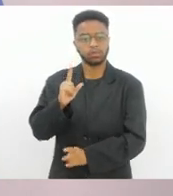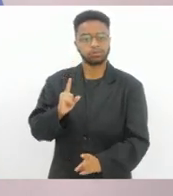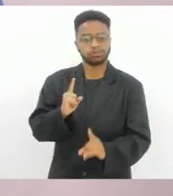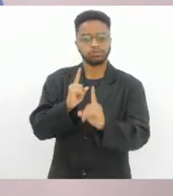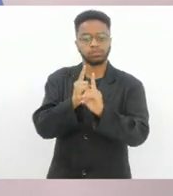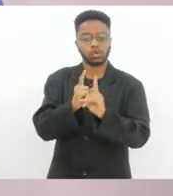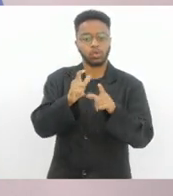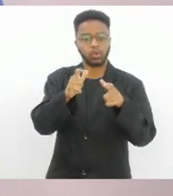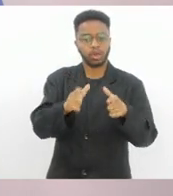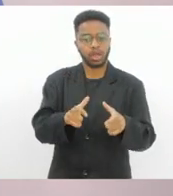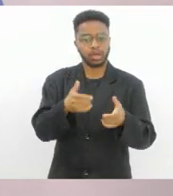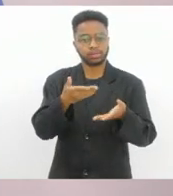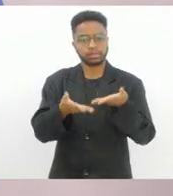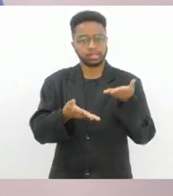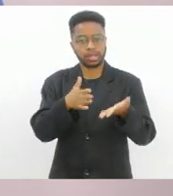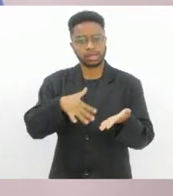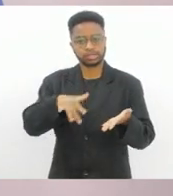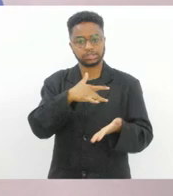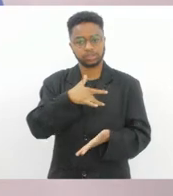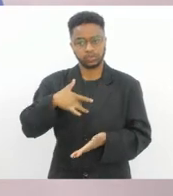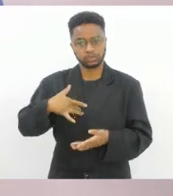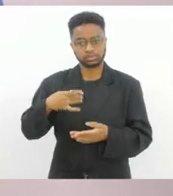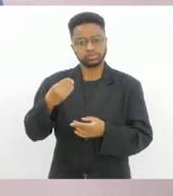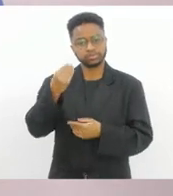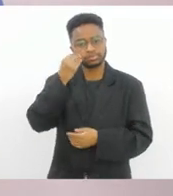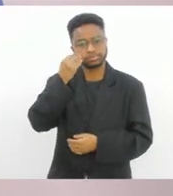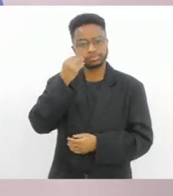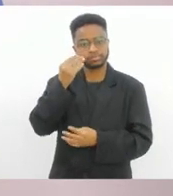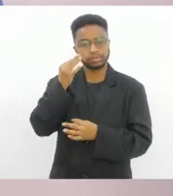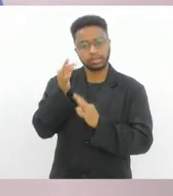saúde para se tratar diante de tamanha